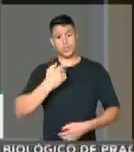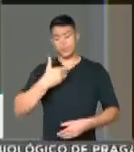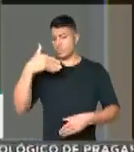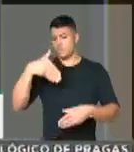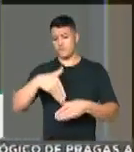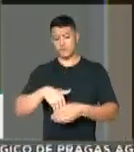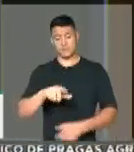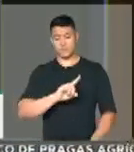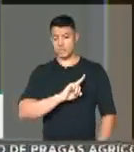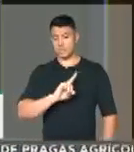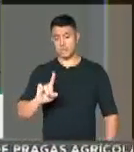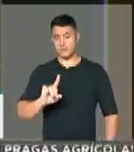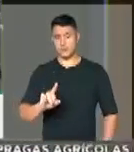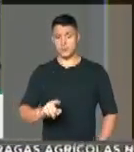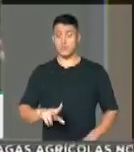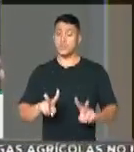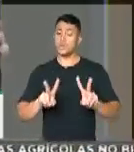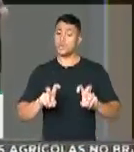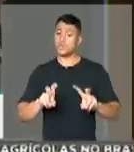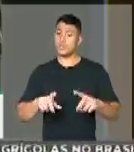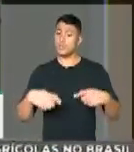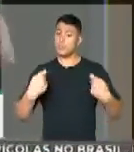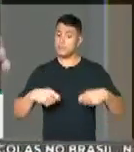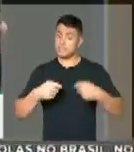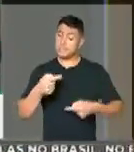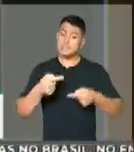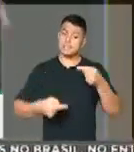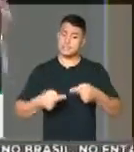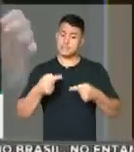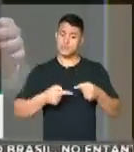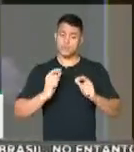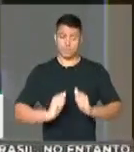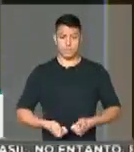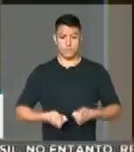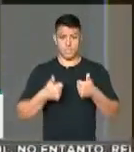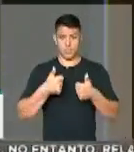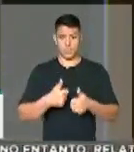votamos não é essa urgência, esse tema precisa ser melhor debatido pelo parlamento. Deputado